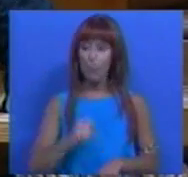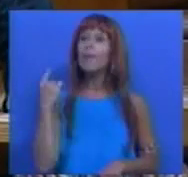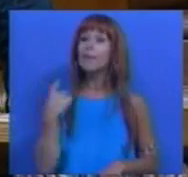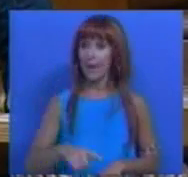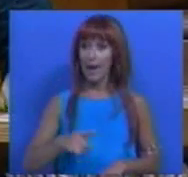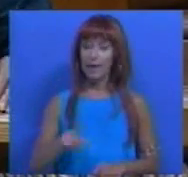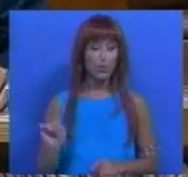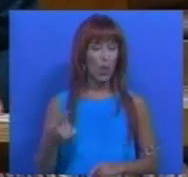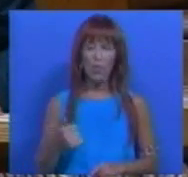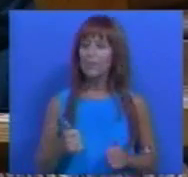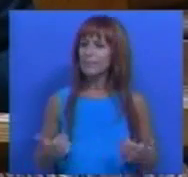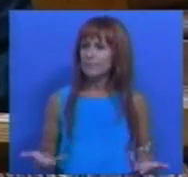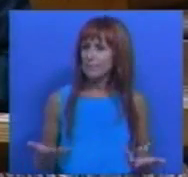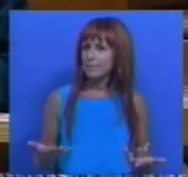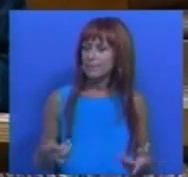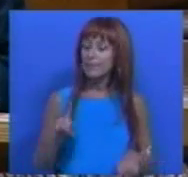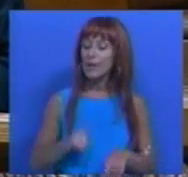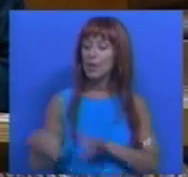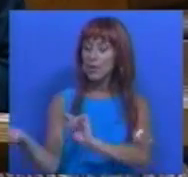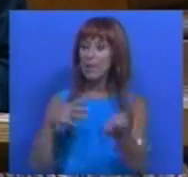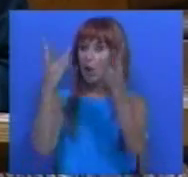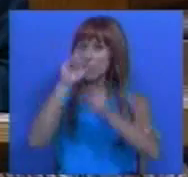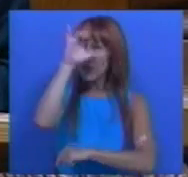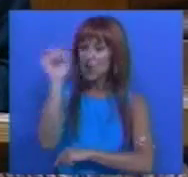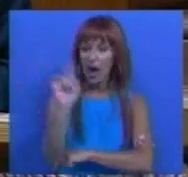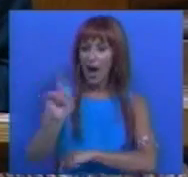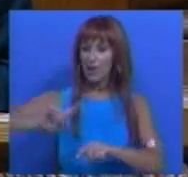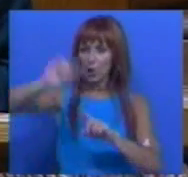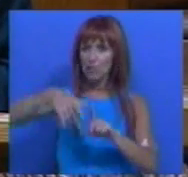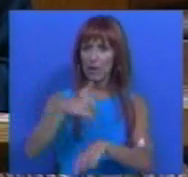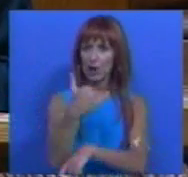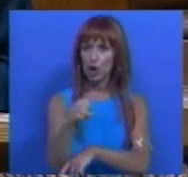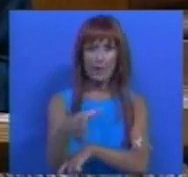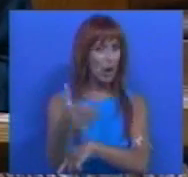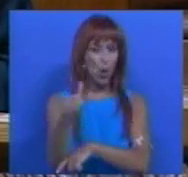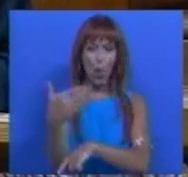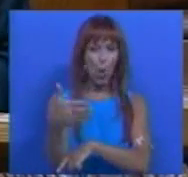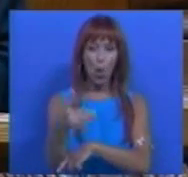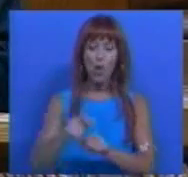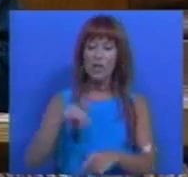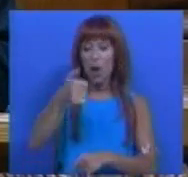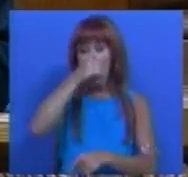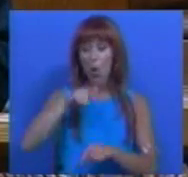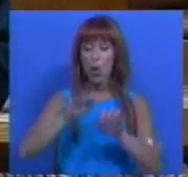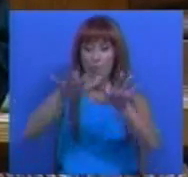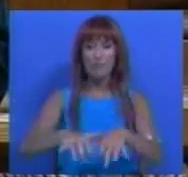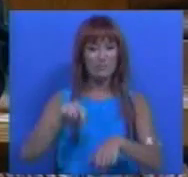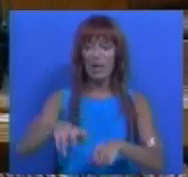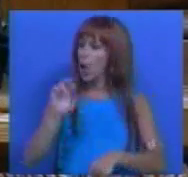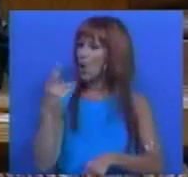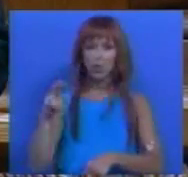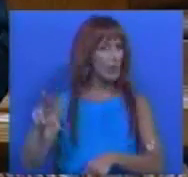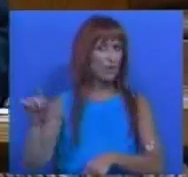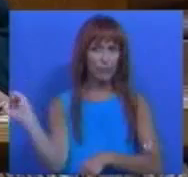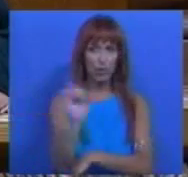próprio, que não é certamente o do debate do Orçamento de Estado para 2011, que vai ocupar este Parlamento em outubro e em